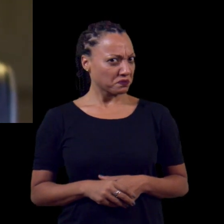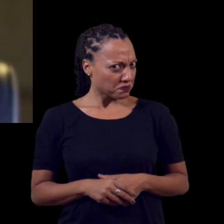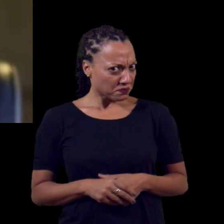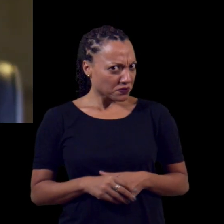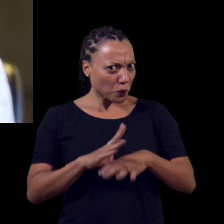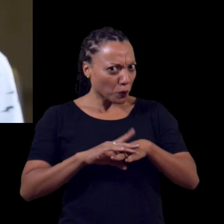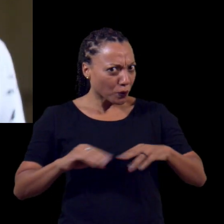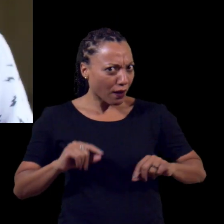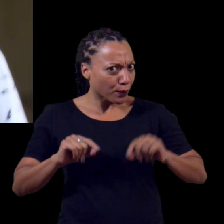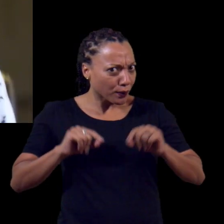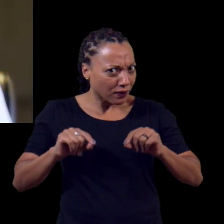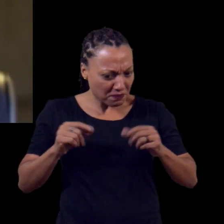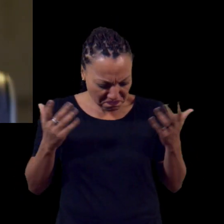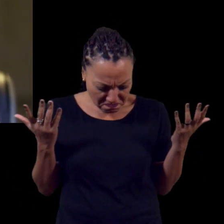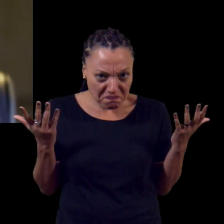Vai me curar do quê?